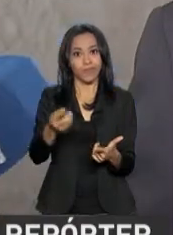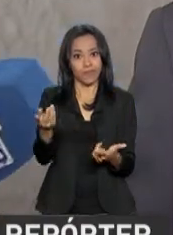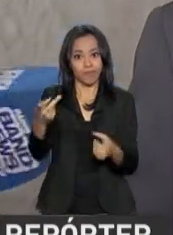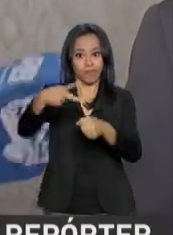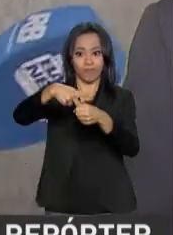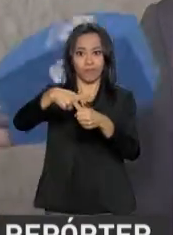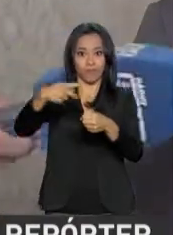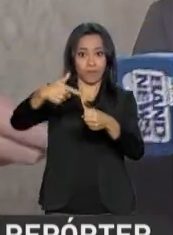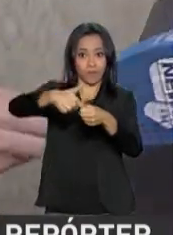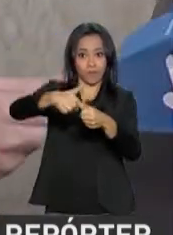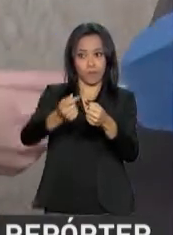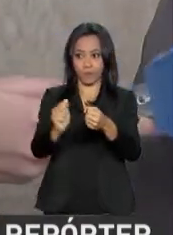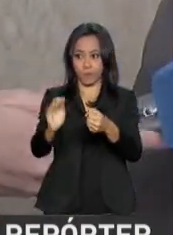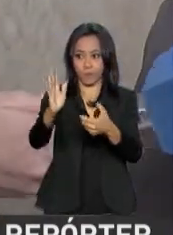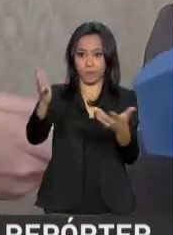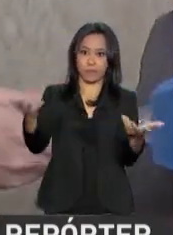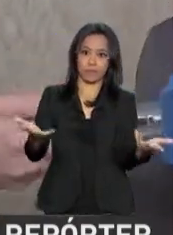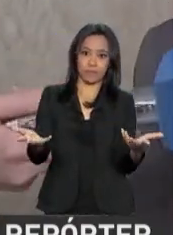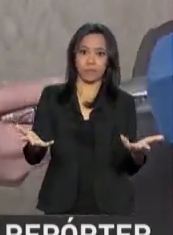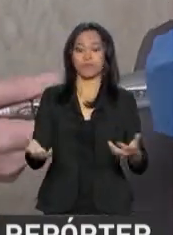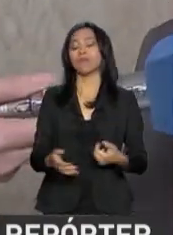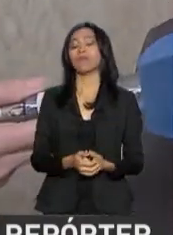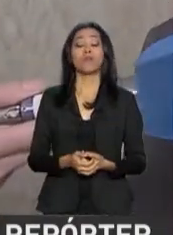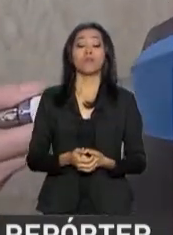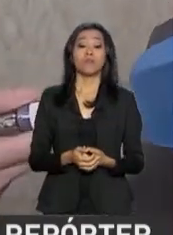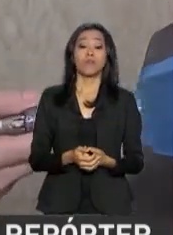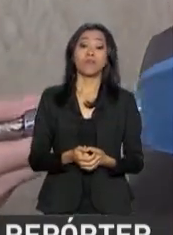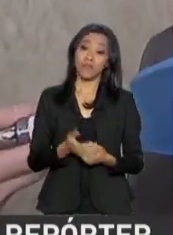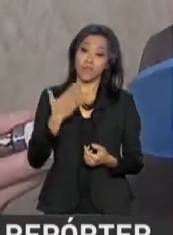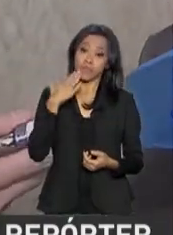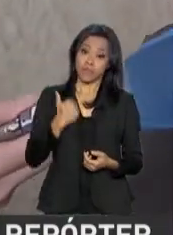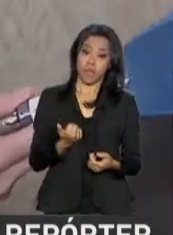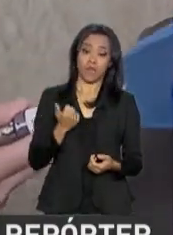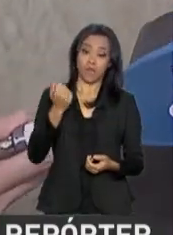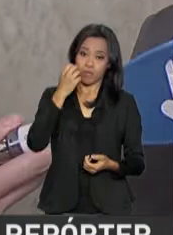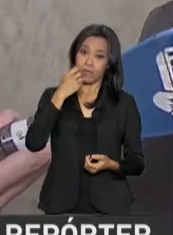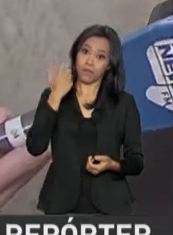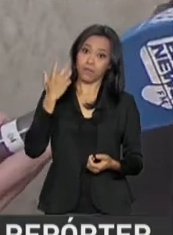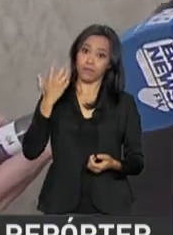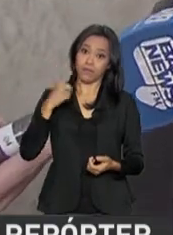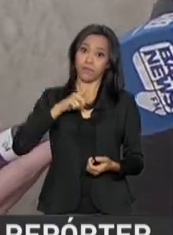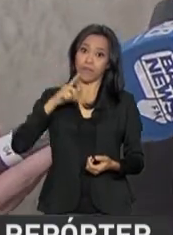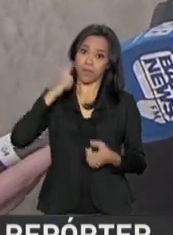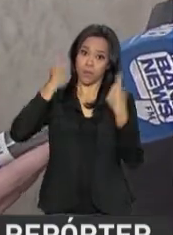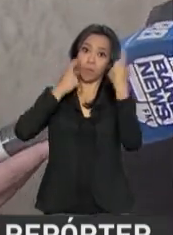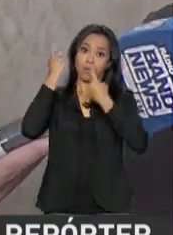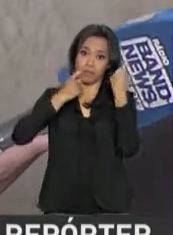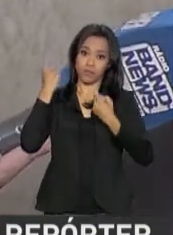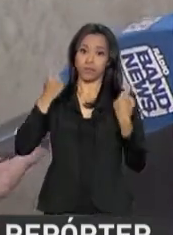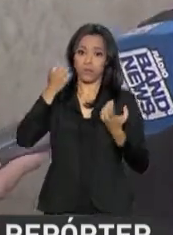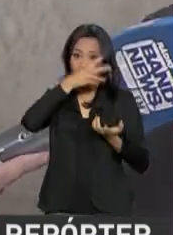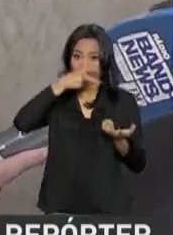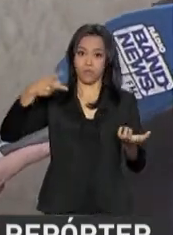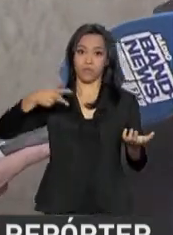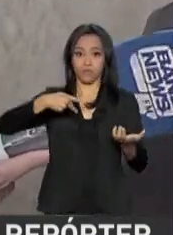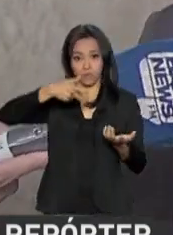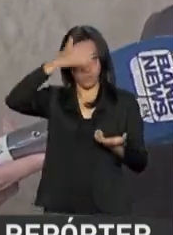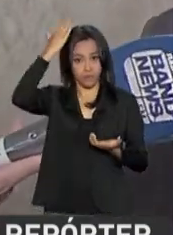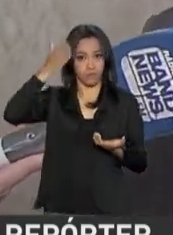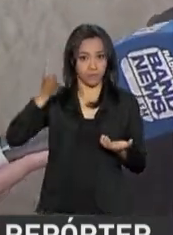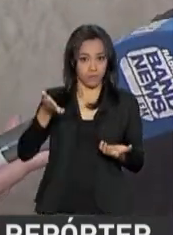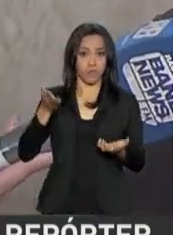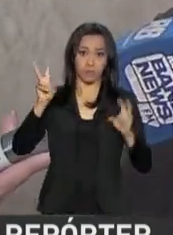presidente reconhece que ele traz é justamente grandes preocupações trata se eu repito e